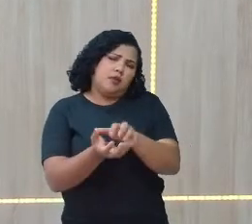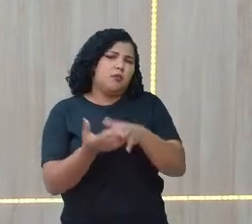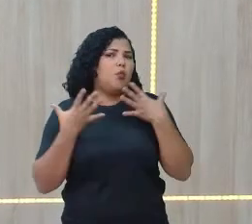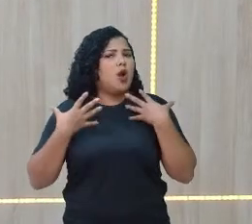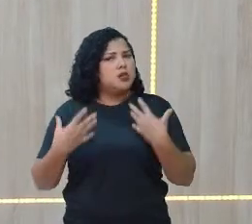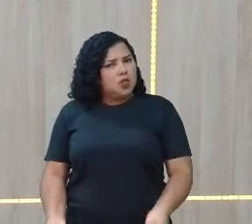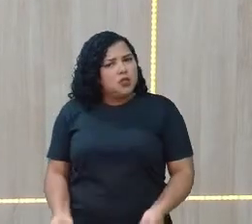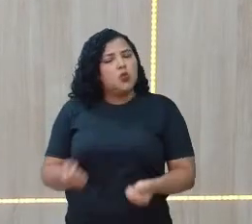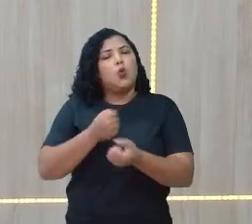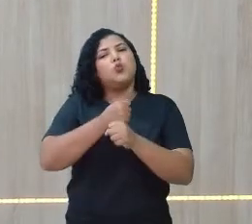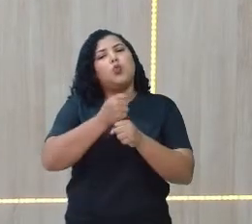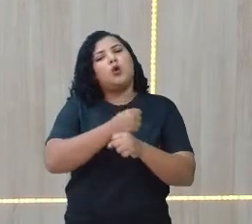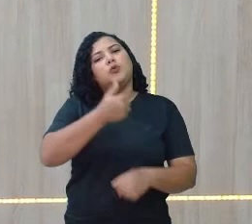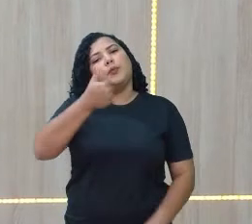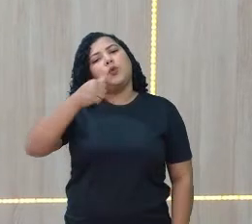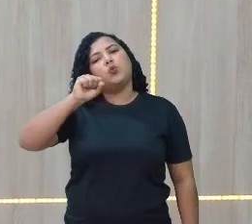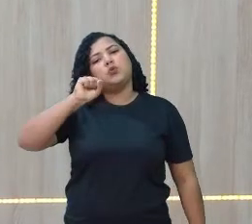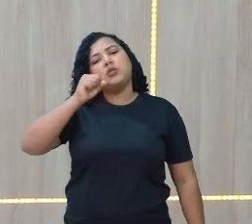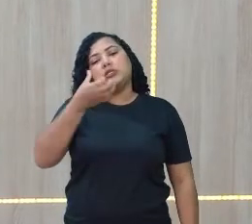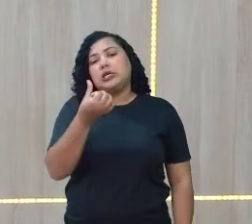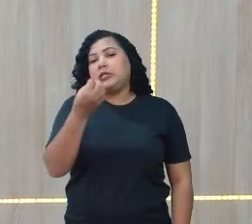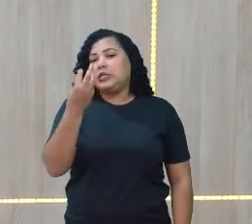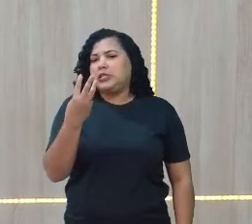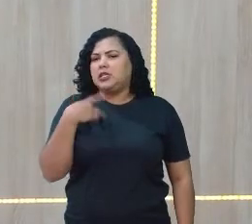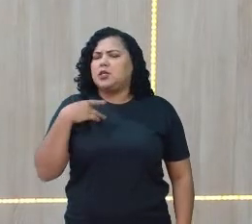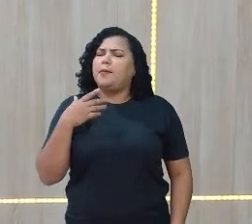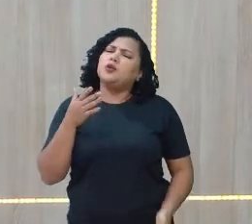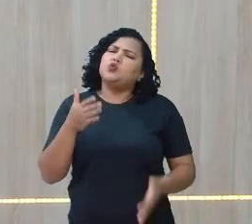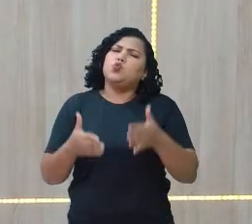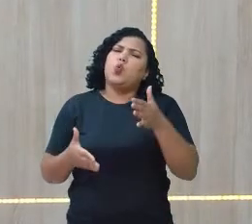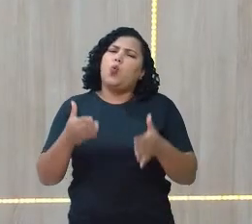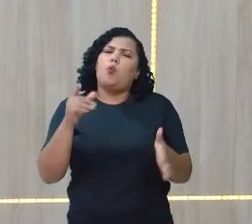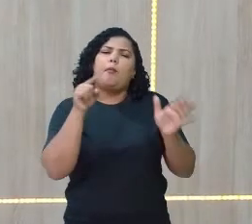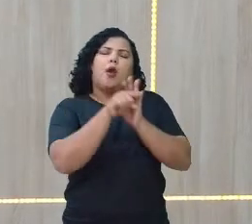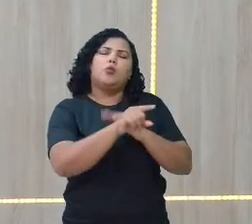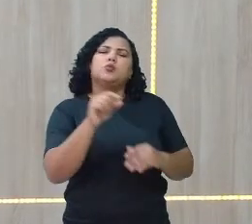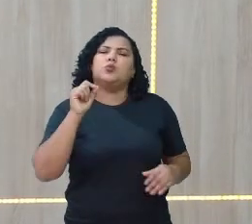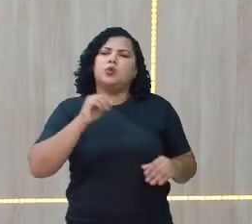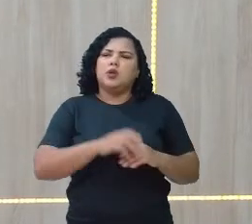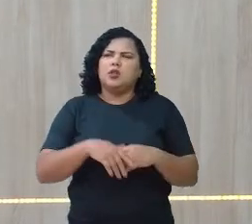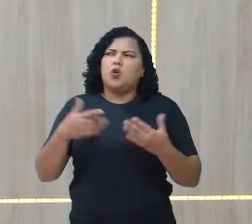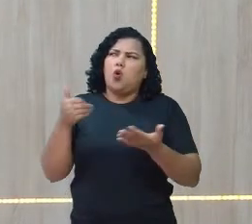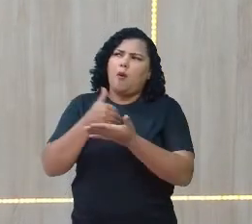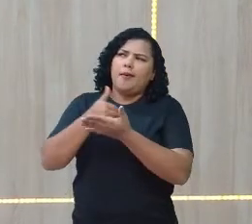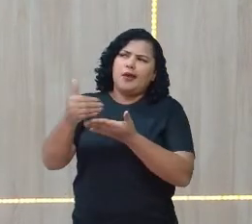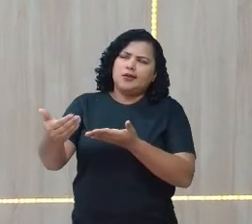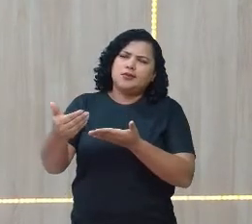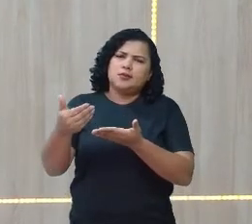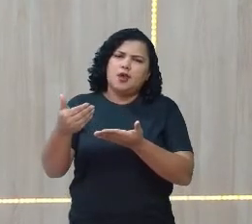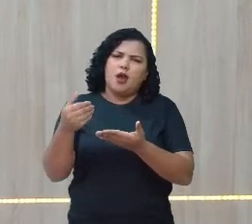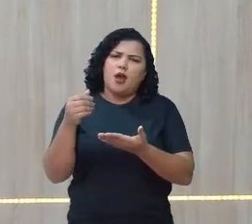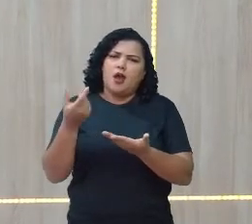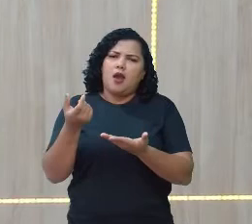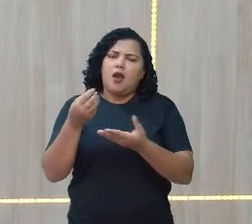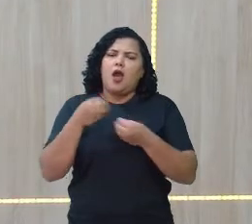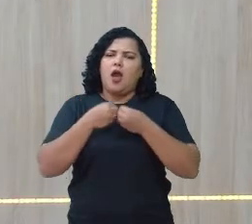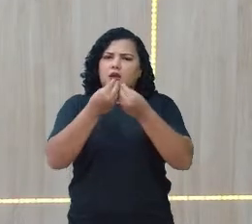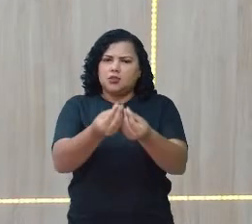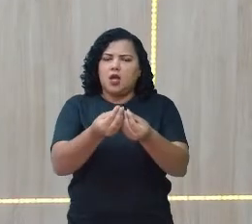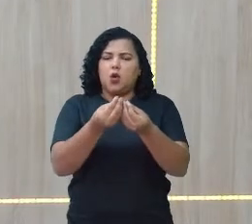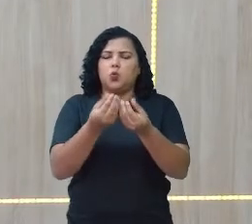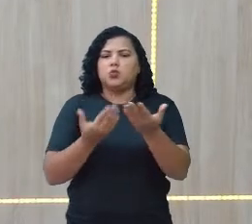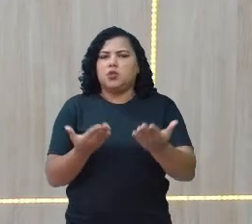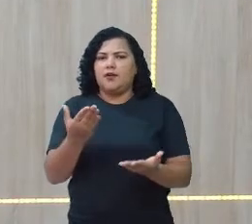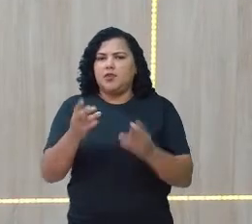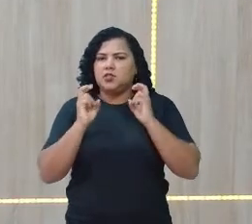partir de 1863. Né? Nosso robozinho está perguntando aí o seguinte, quer dizer que eles começaram a oferecer um serviço de trem, justamente